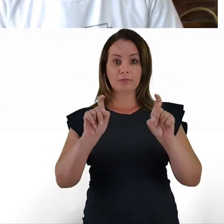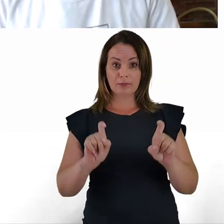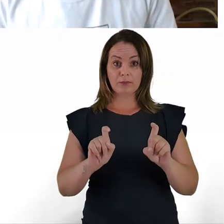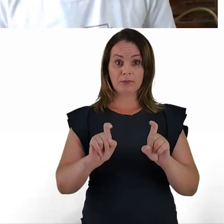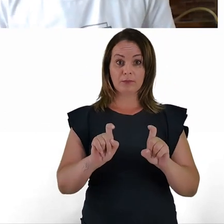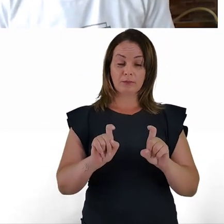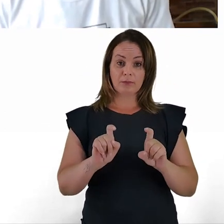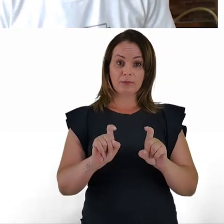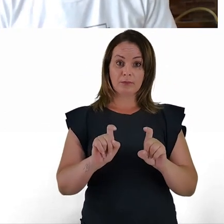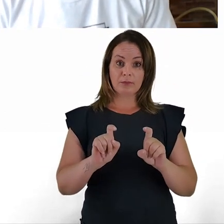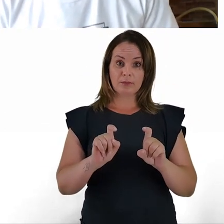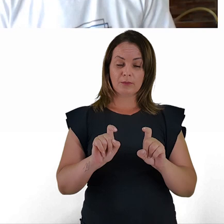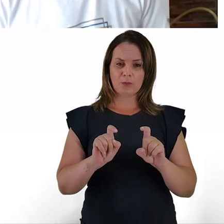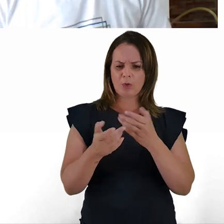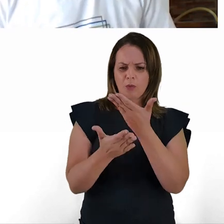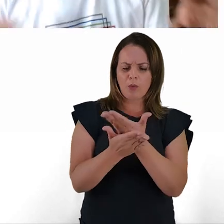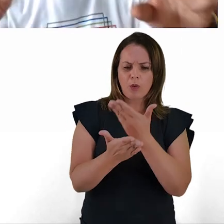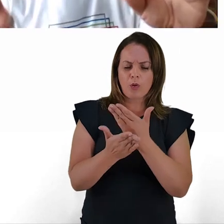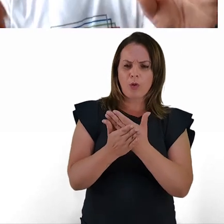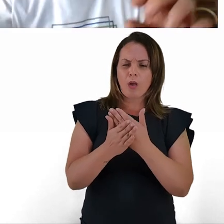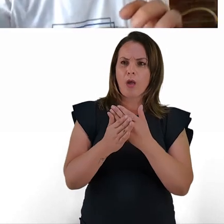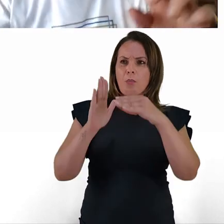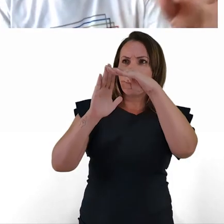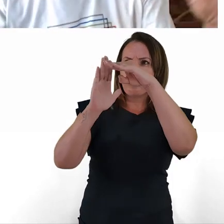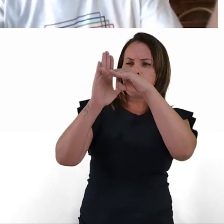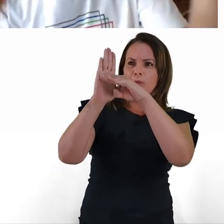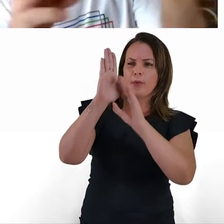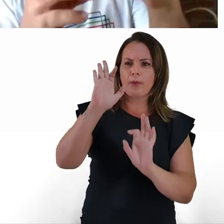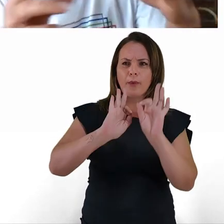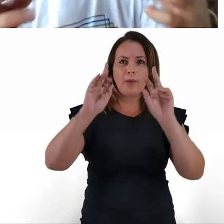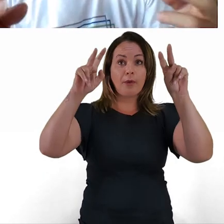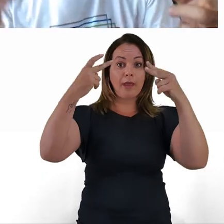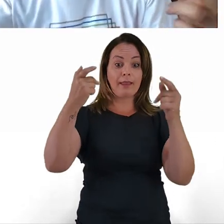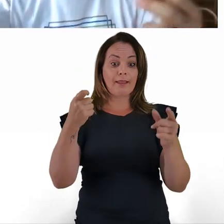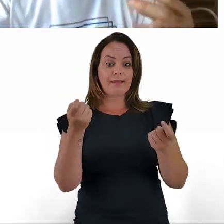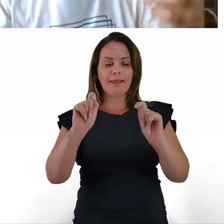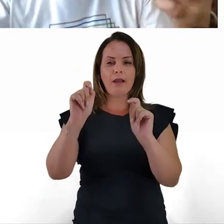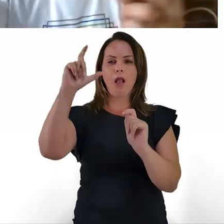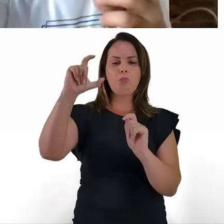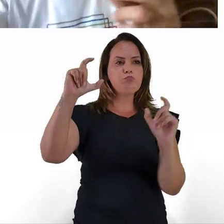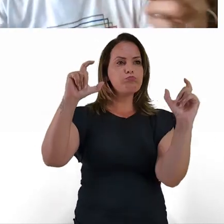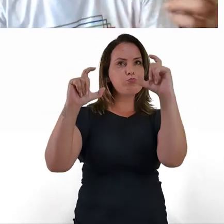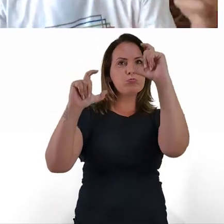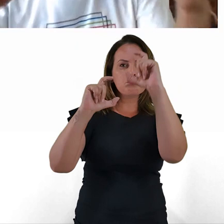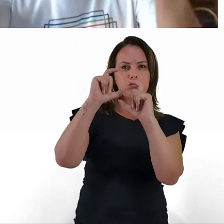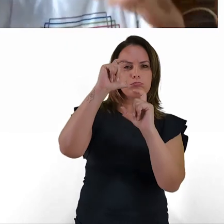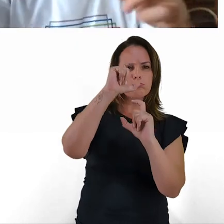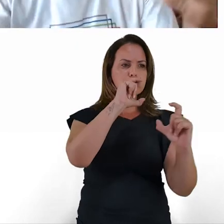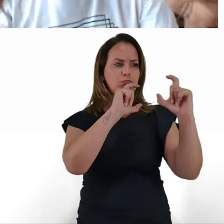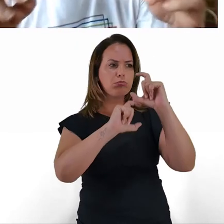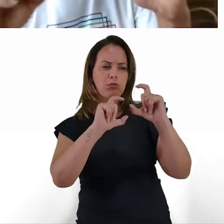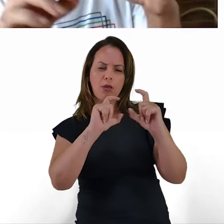que trabalha com programação de forma visual. Então, você tem blocos que você pode encaixar e criar ali as suas funções, os